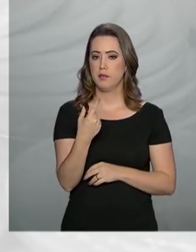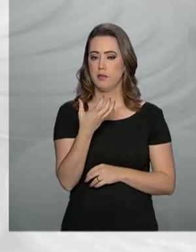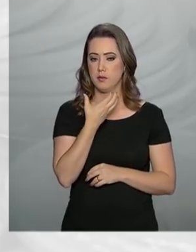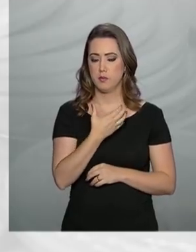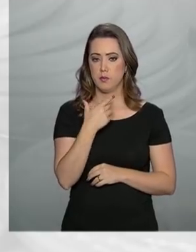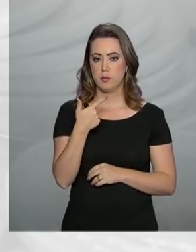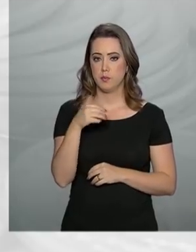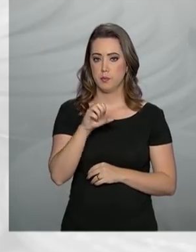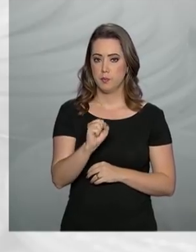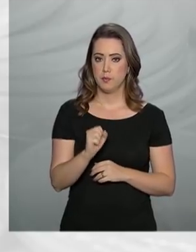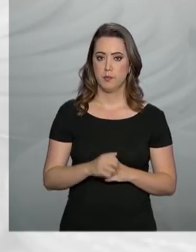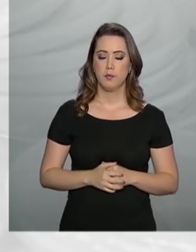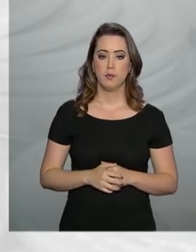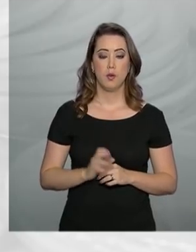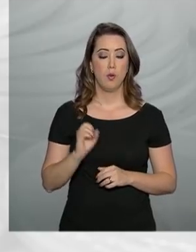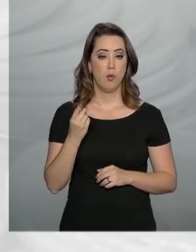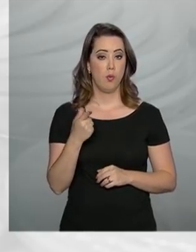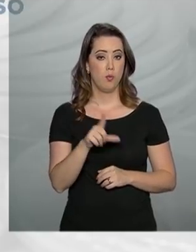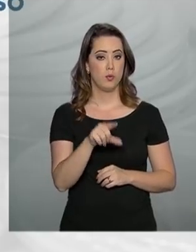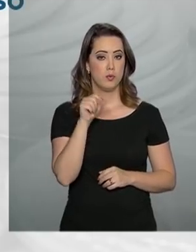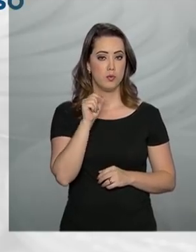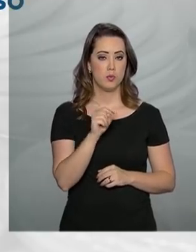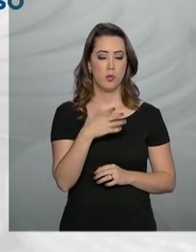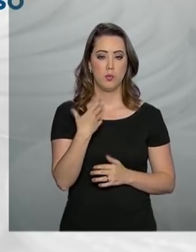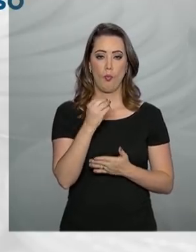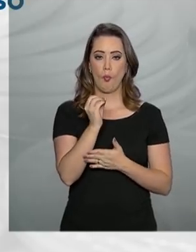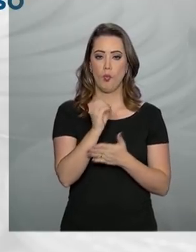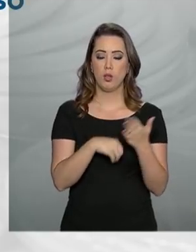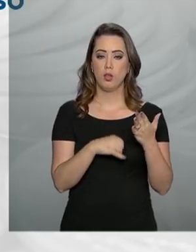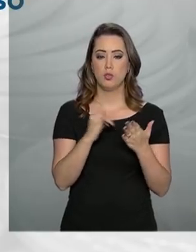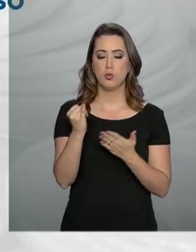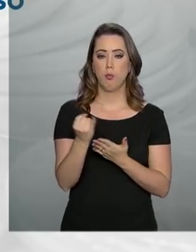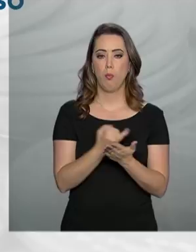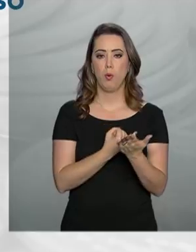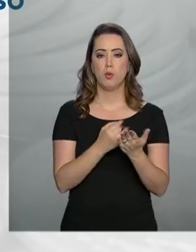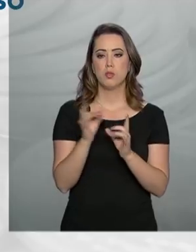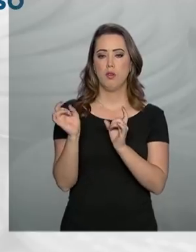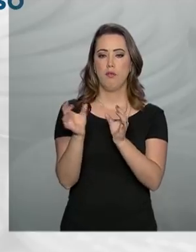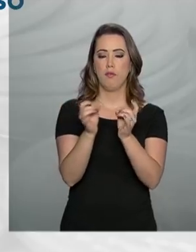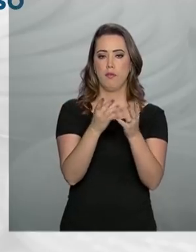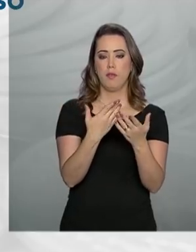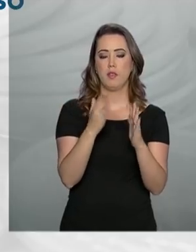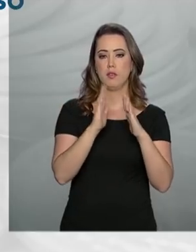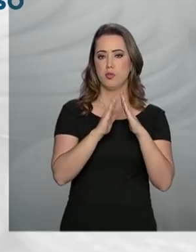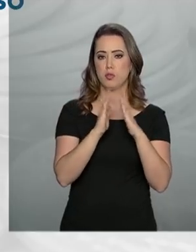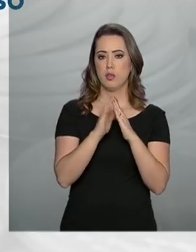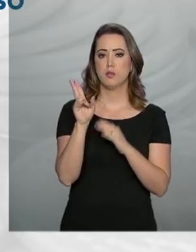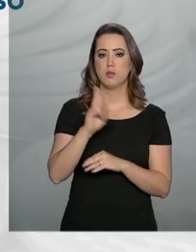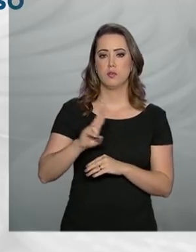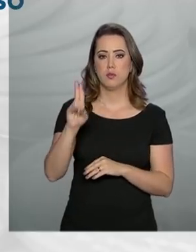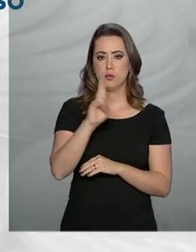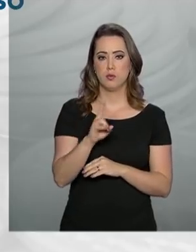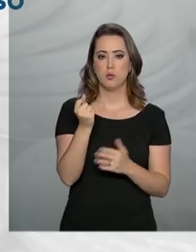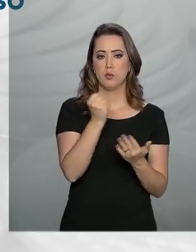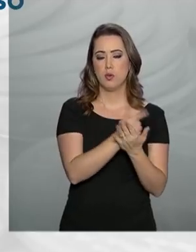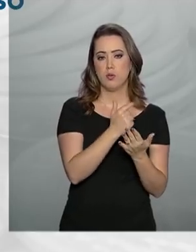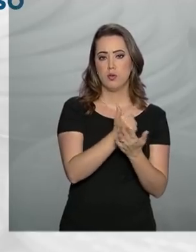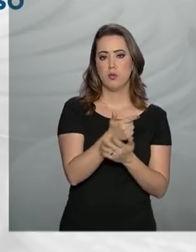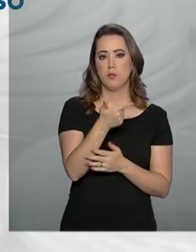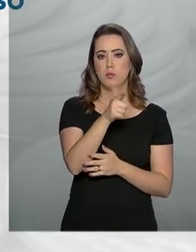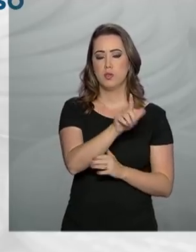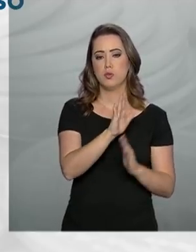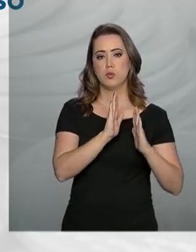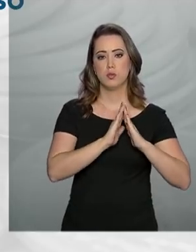dezembro de 2018. Optou pela isenção de imposto na venda de imóvel e usou o recurso na compra de